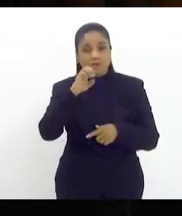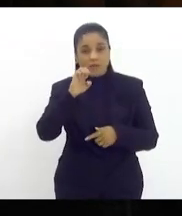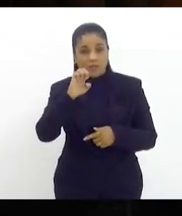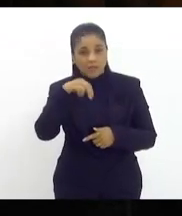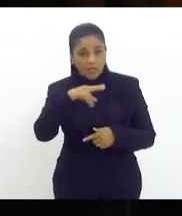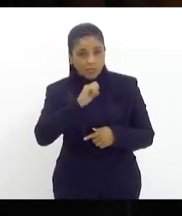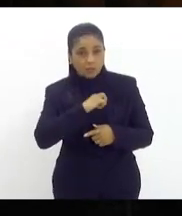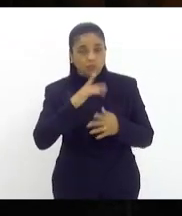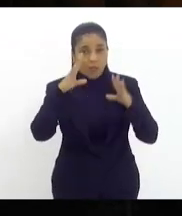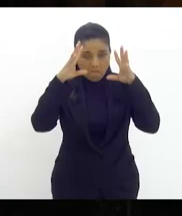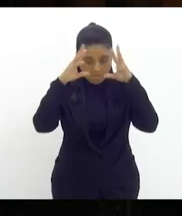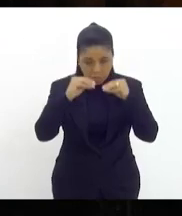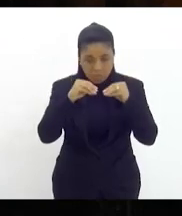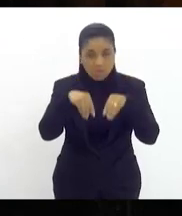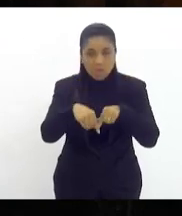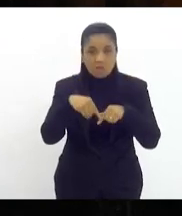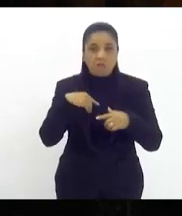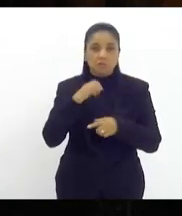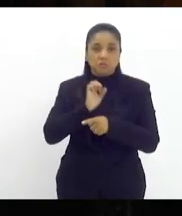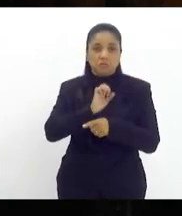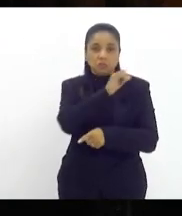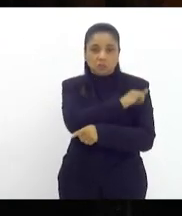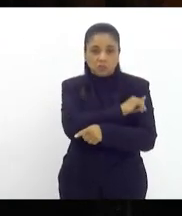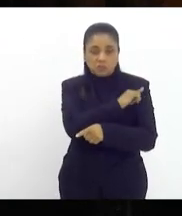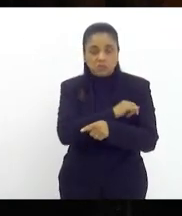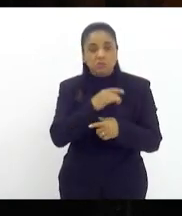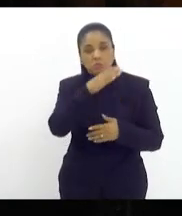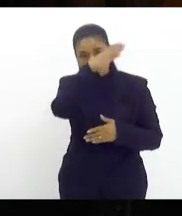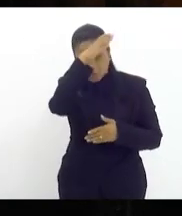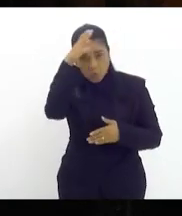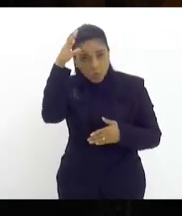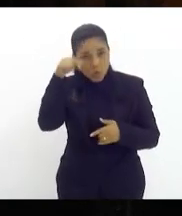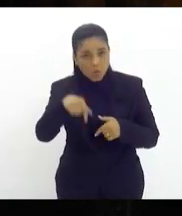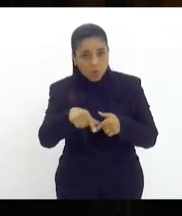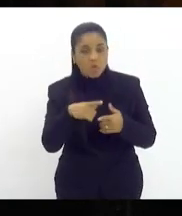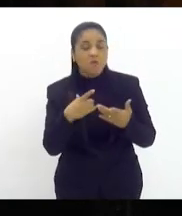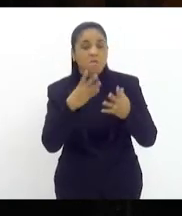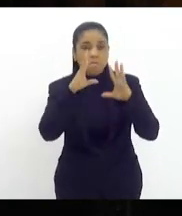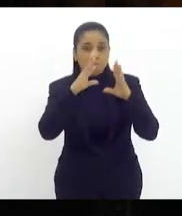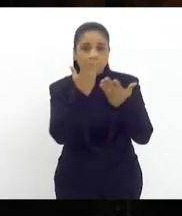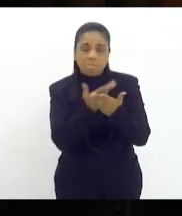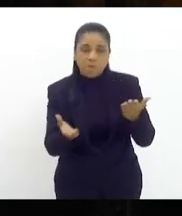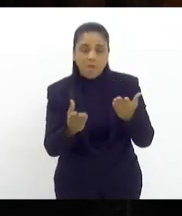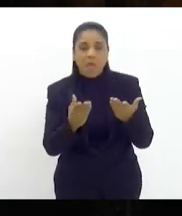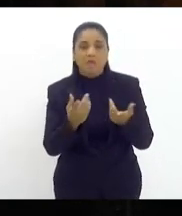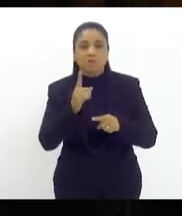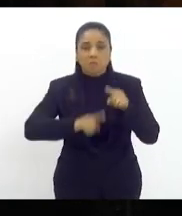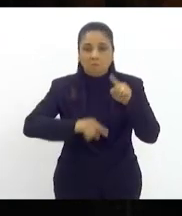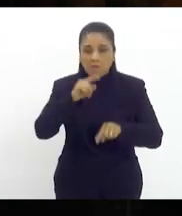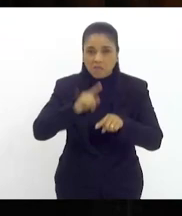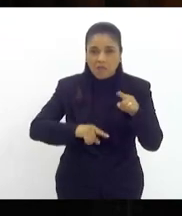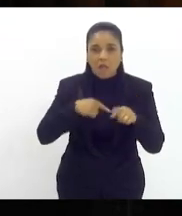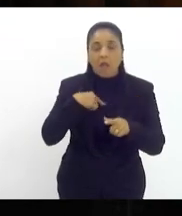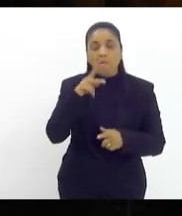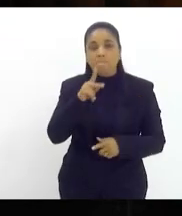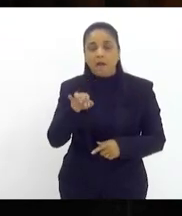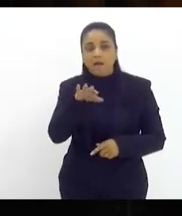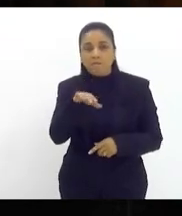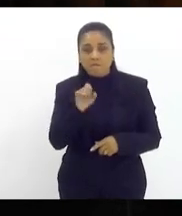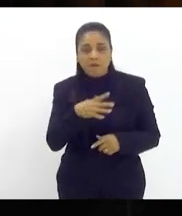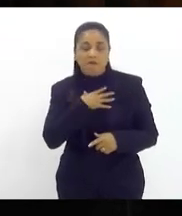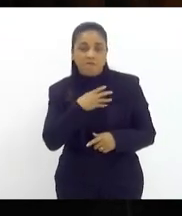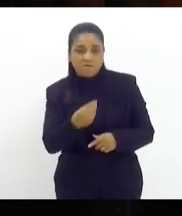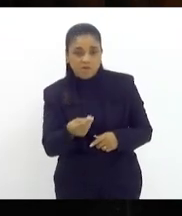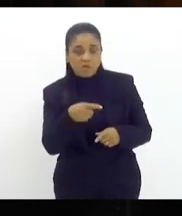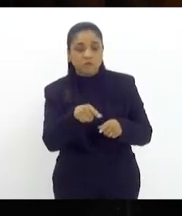no escuro que faz com que comerciantes percam suas mercadorias que faz com que mães e pais que precisam cuidar do medicamento dos seus filhos de